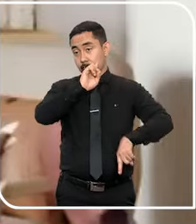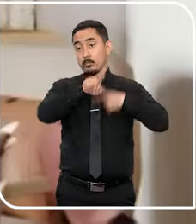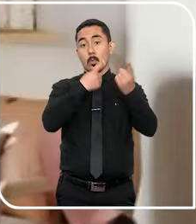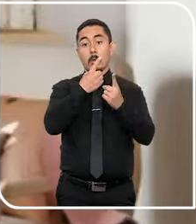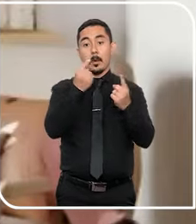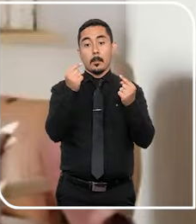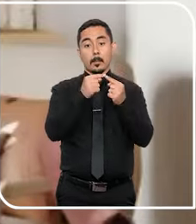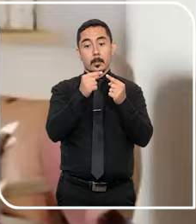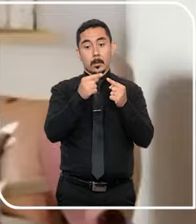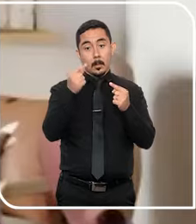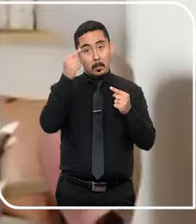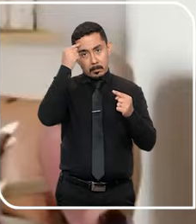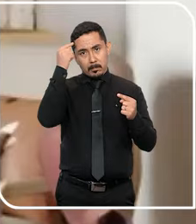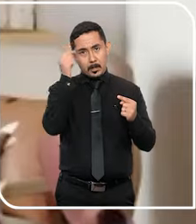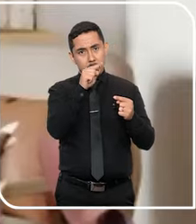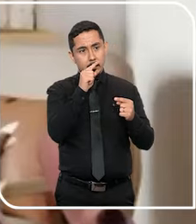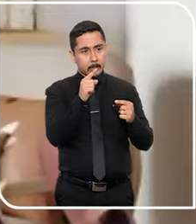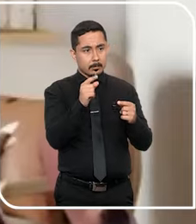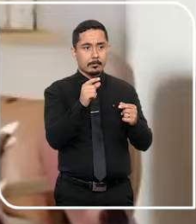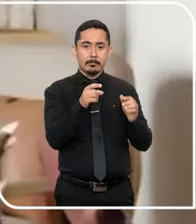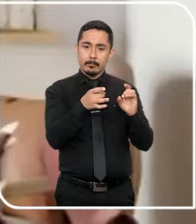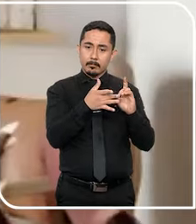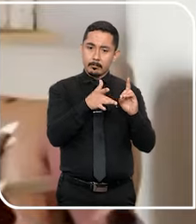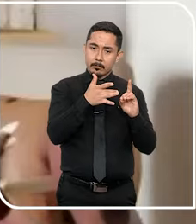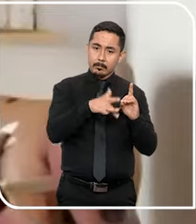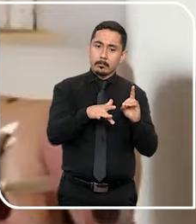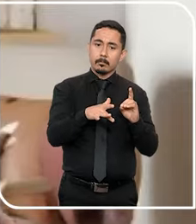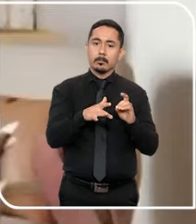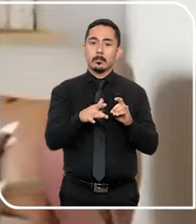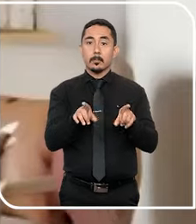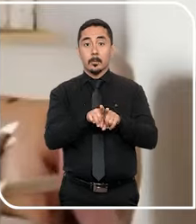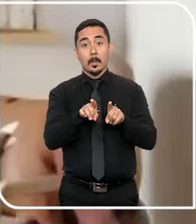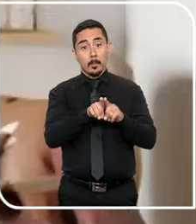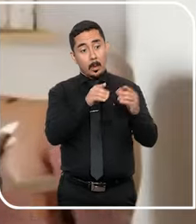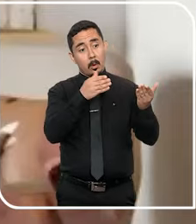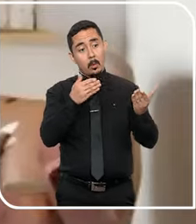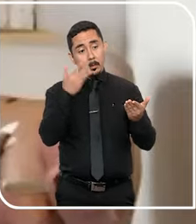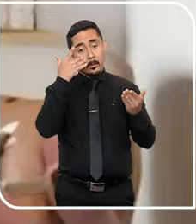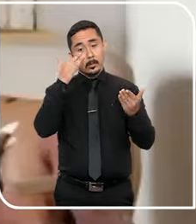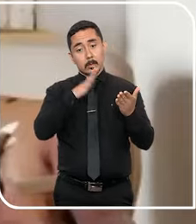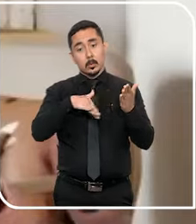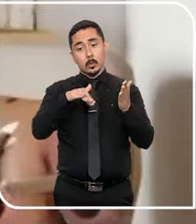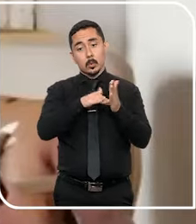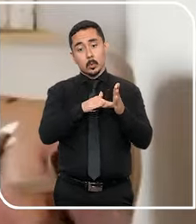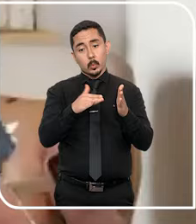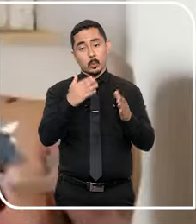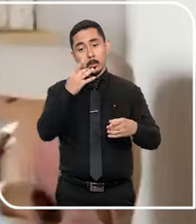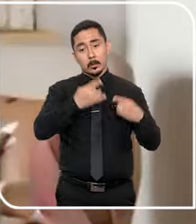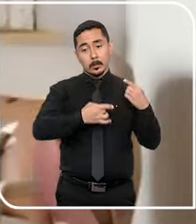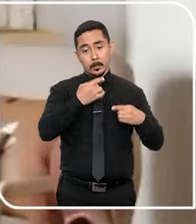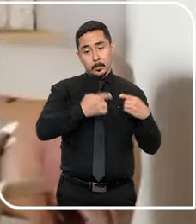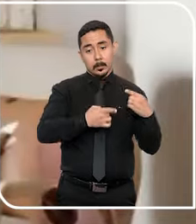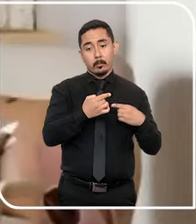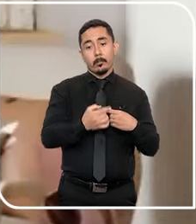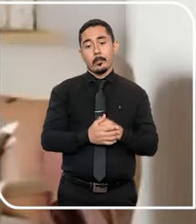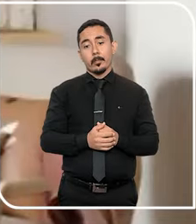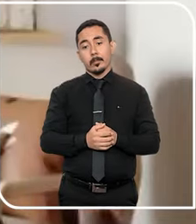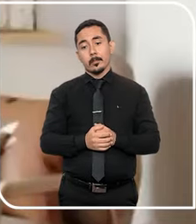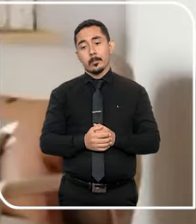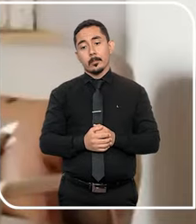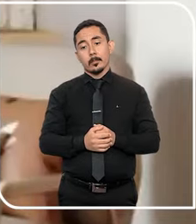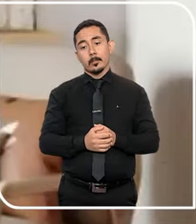sobre superação é um pensamento capacitista como que aí e trazer e convidar as crianças também para